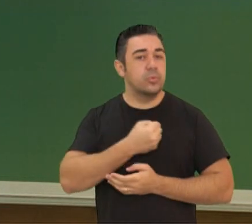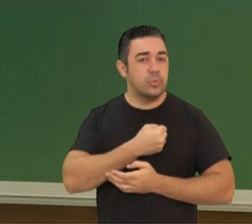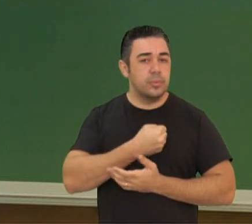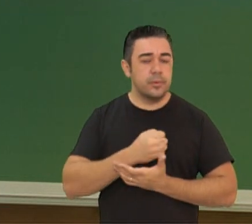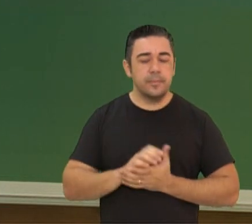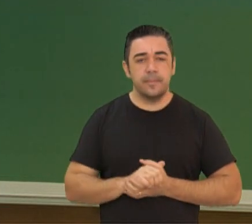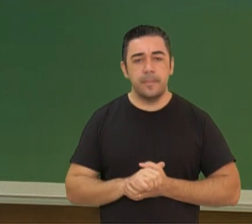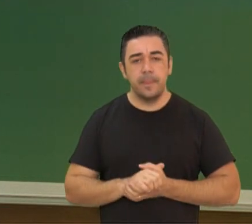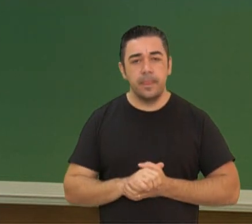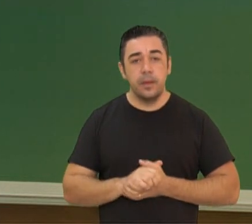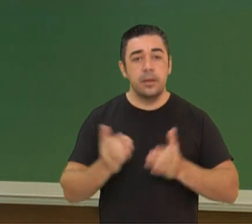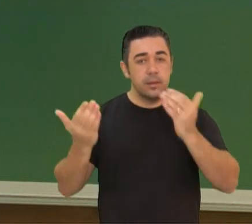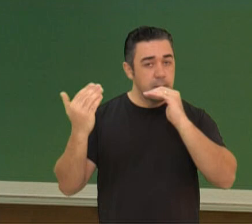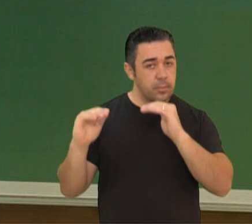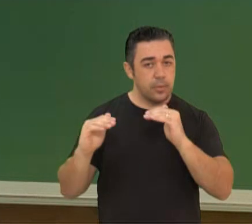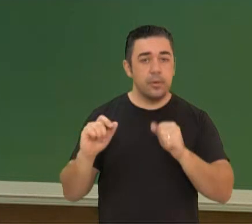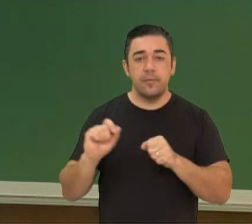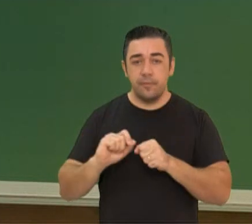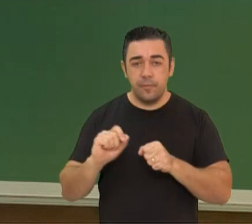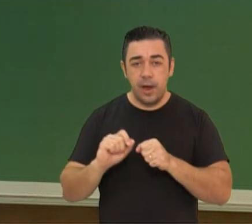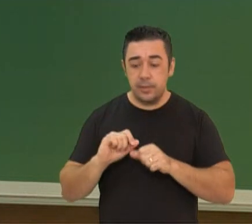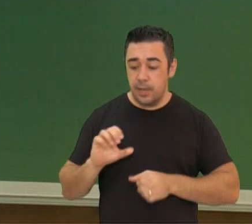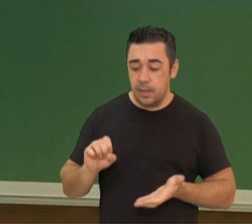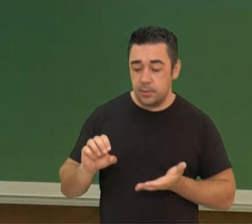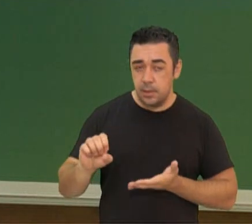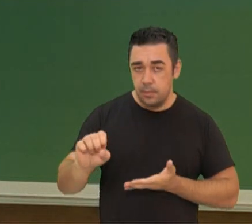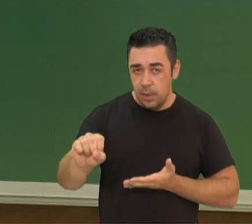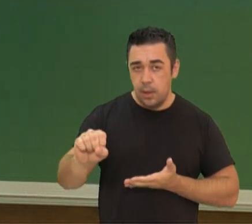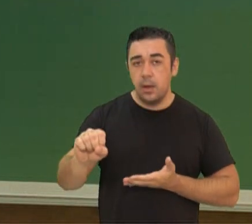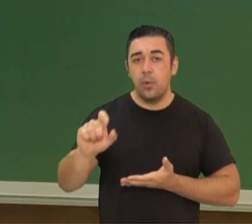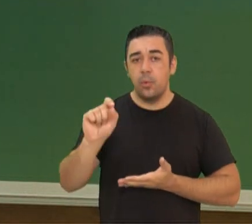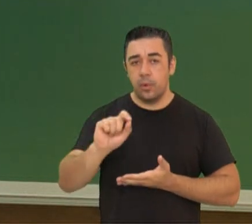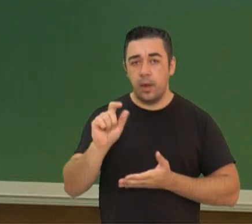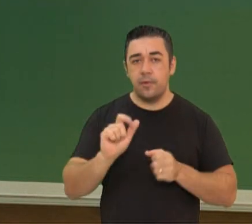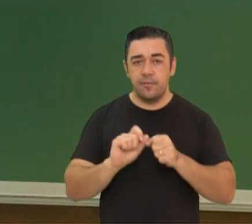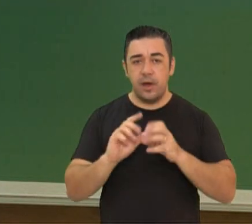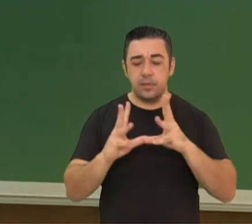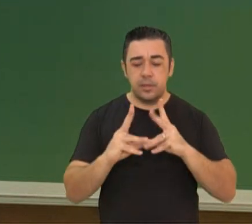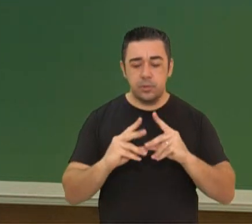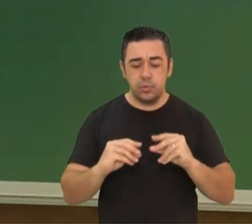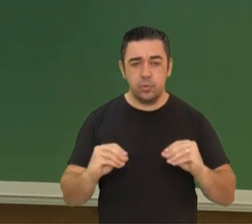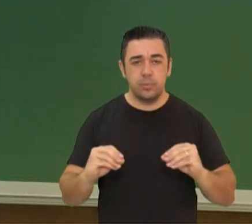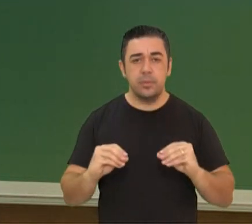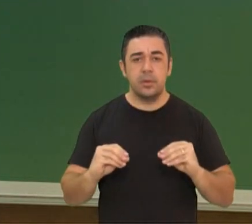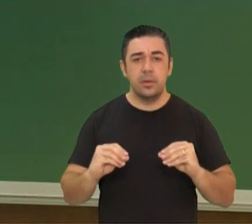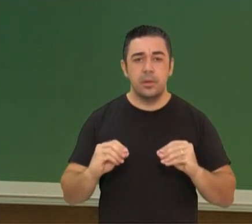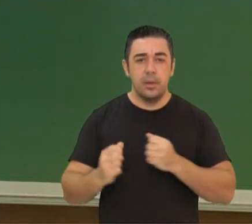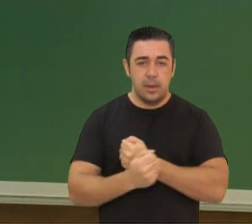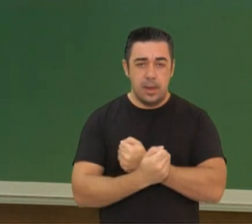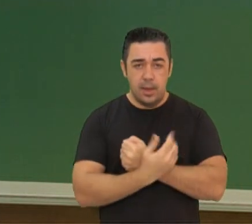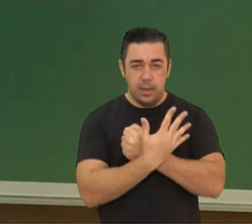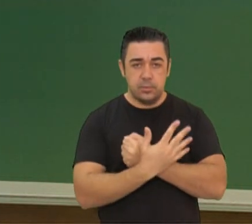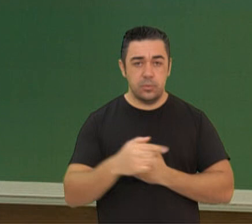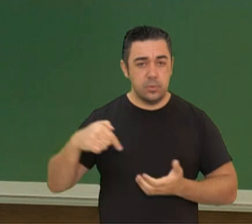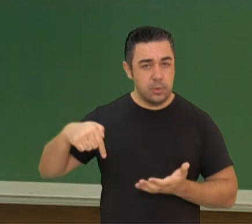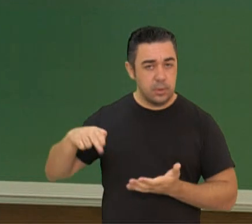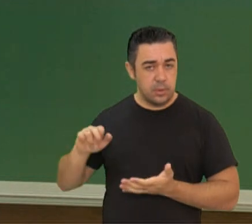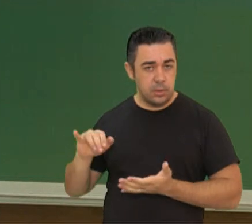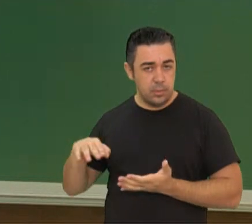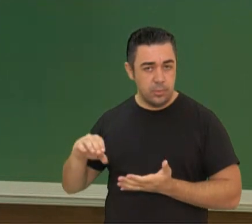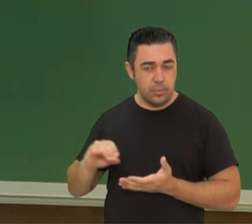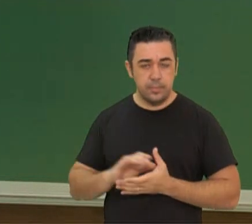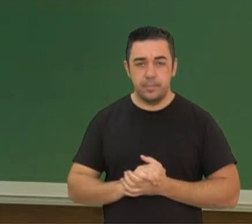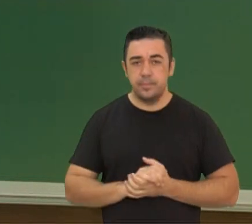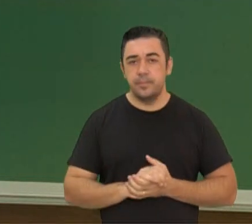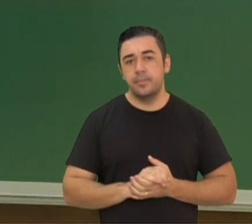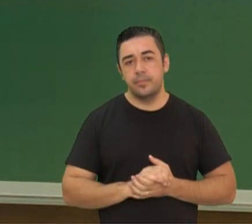do parênteses. Depois, produção de enzimas, entre elas uma que reduz a acidez lá do quimo. A produção